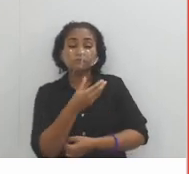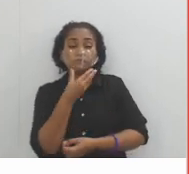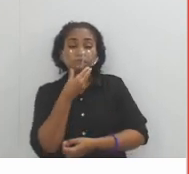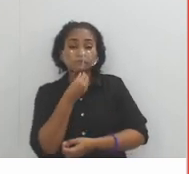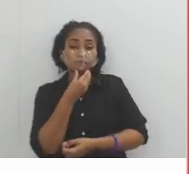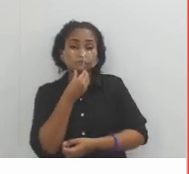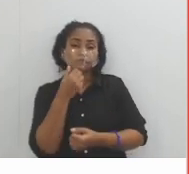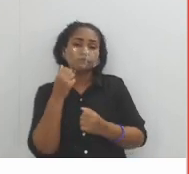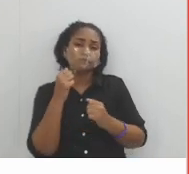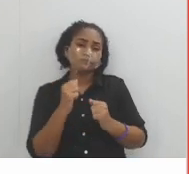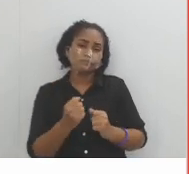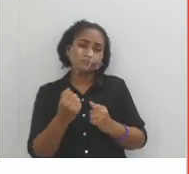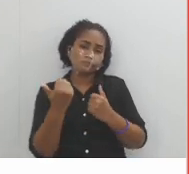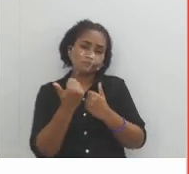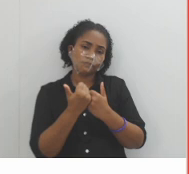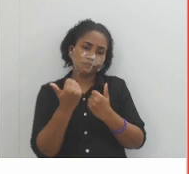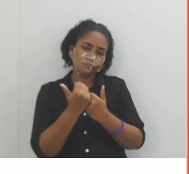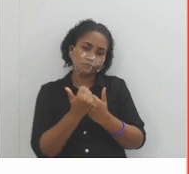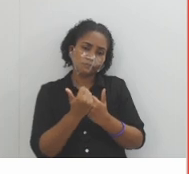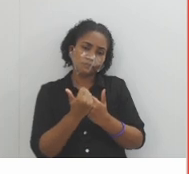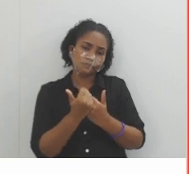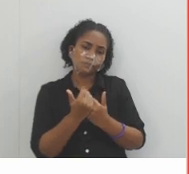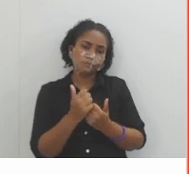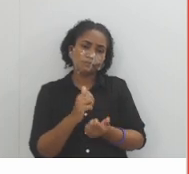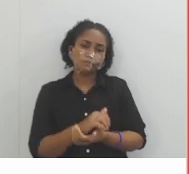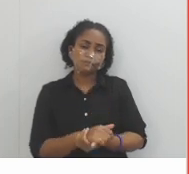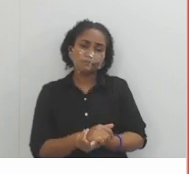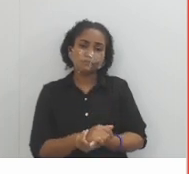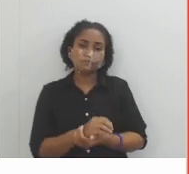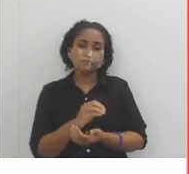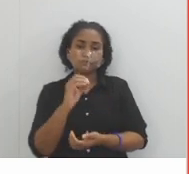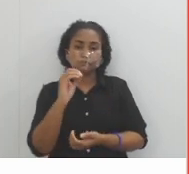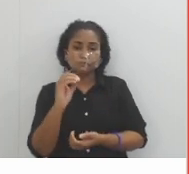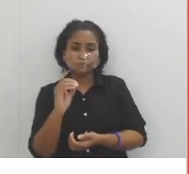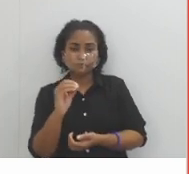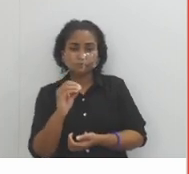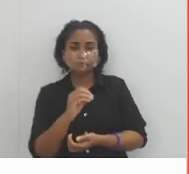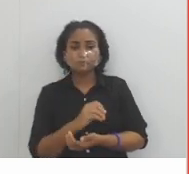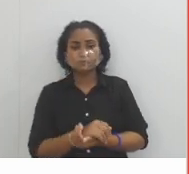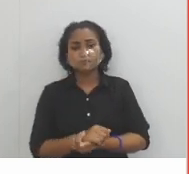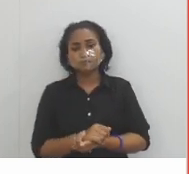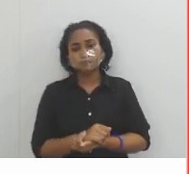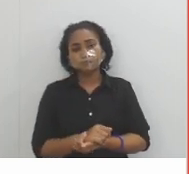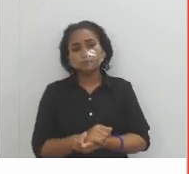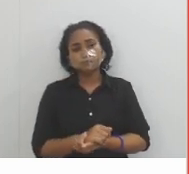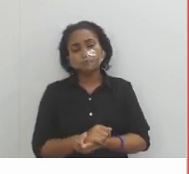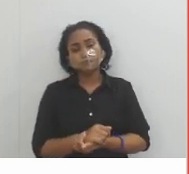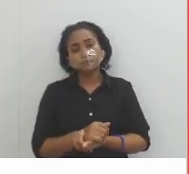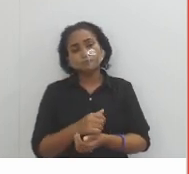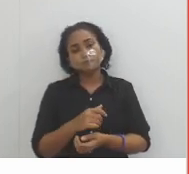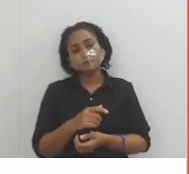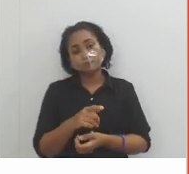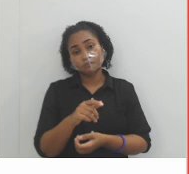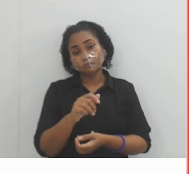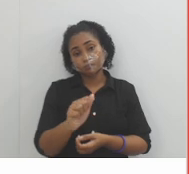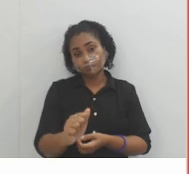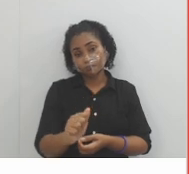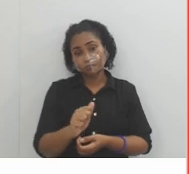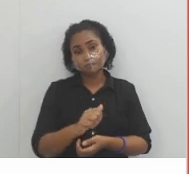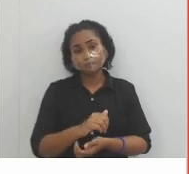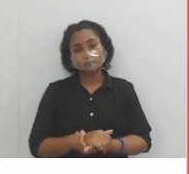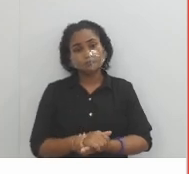pode substituir pelo pronome oblíquo o, aquela moça pelo pronome oblíquo